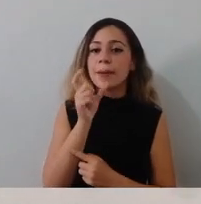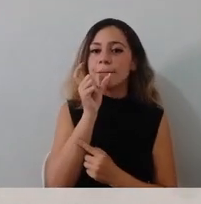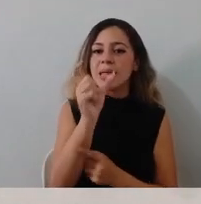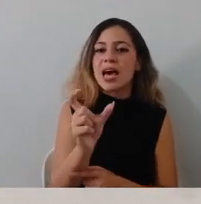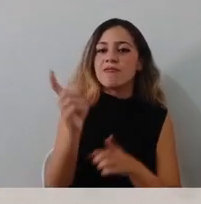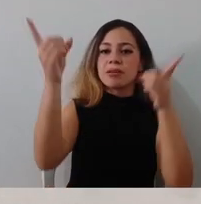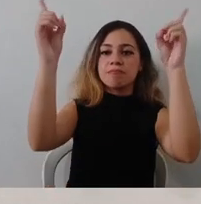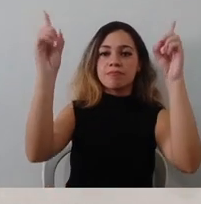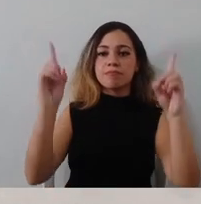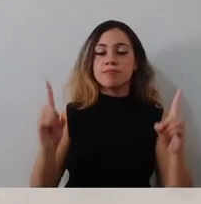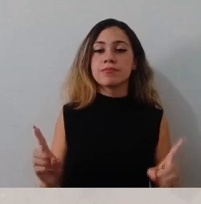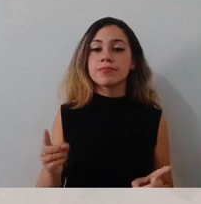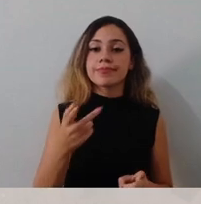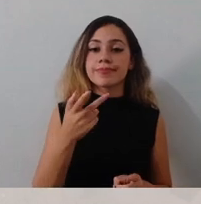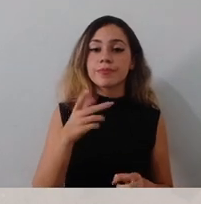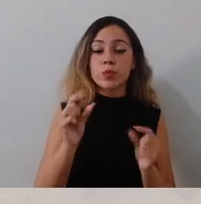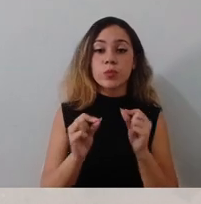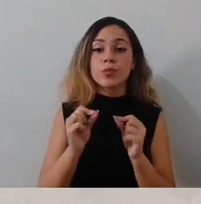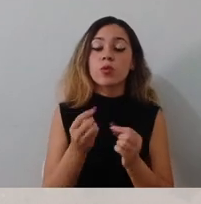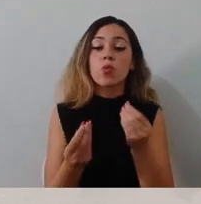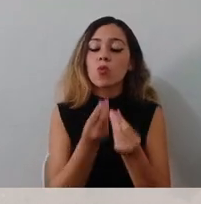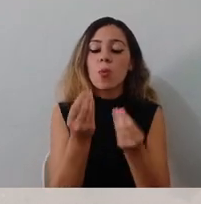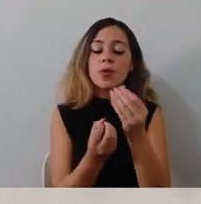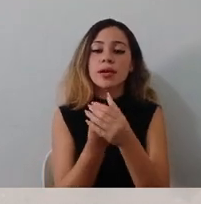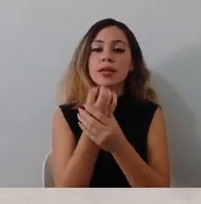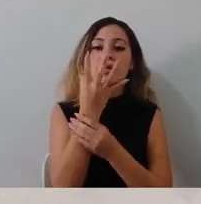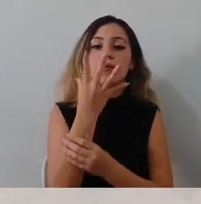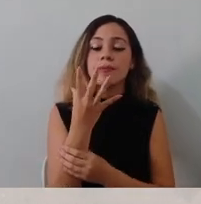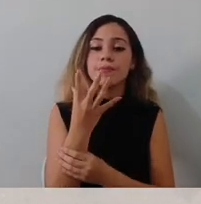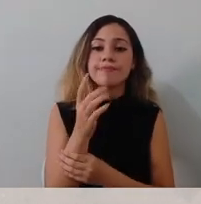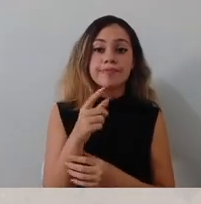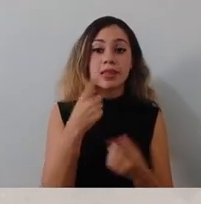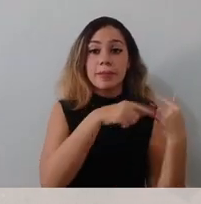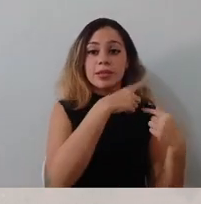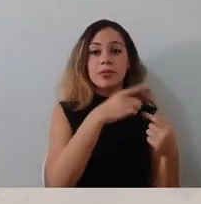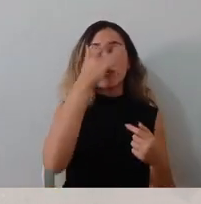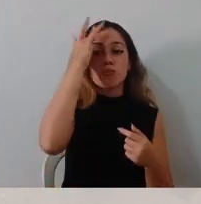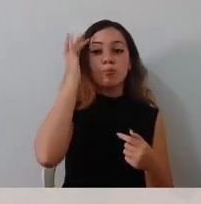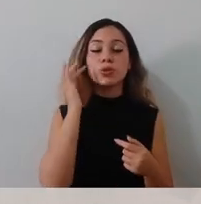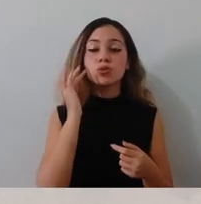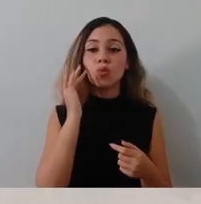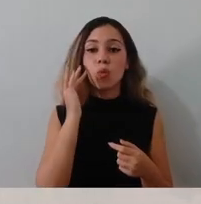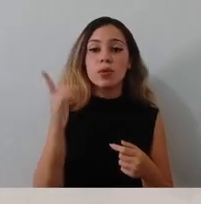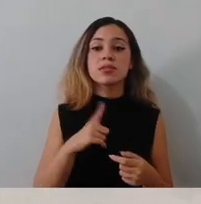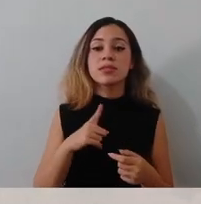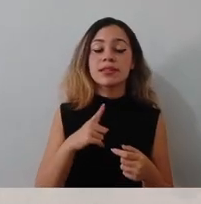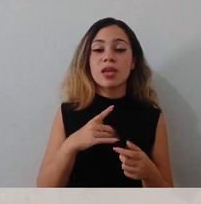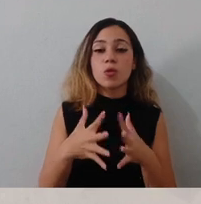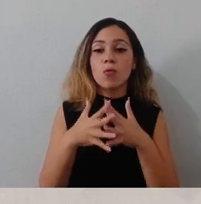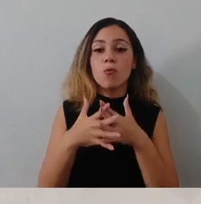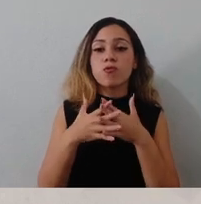termo deficiência ele foi constituído a partir de pessoas em detrimento de alguns dos sentidos.